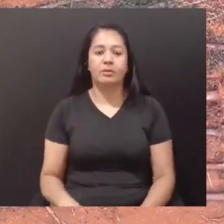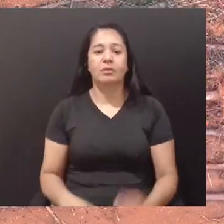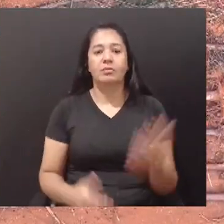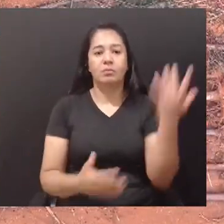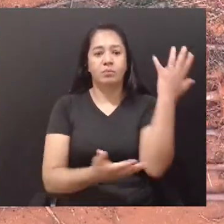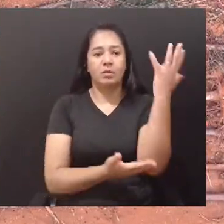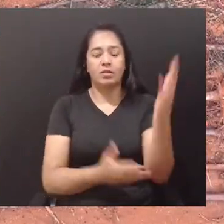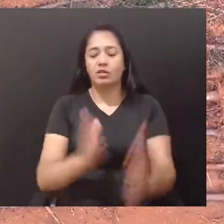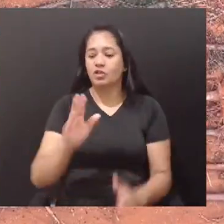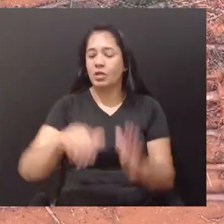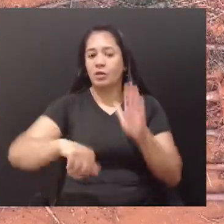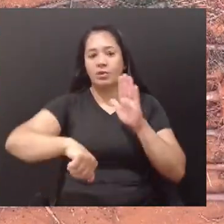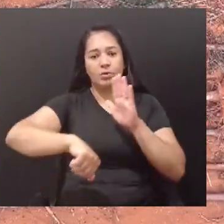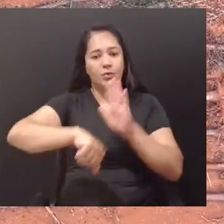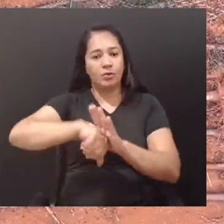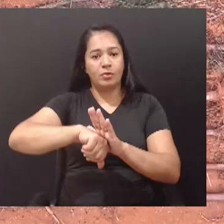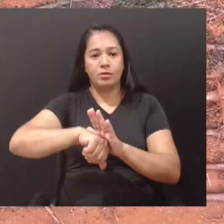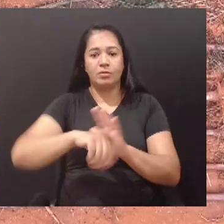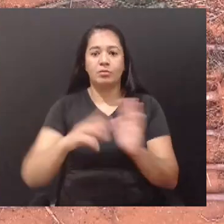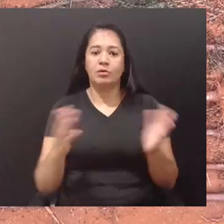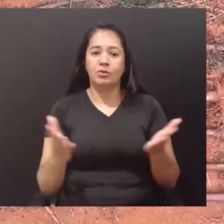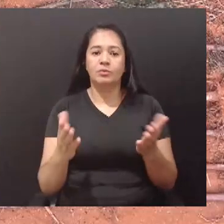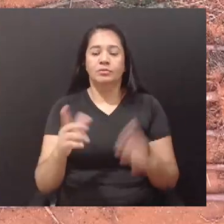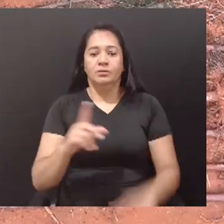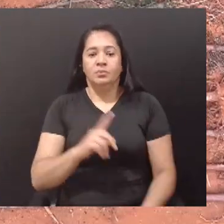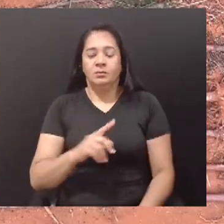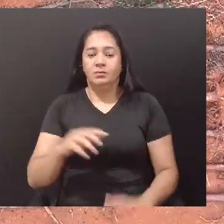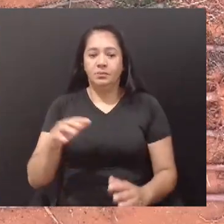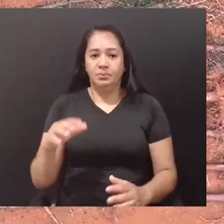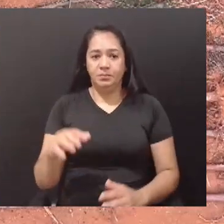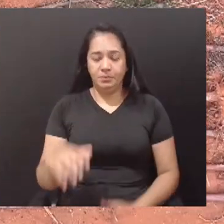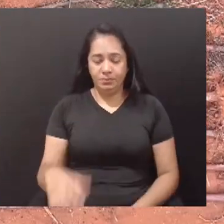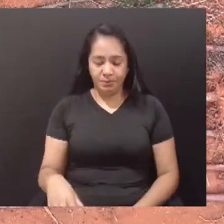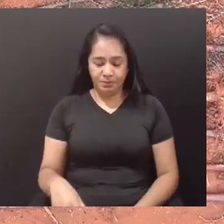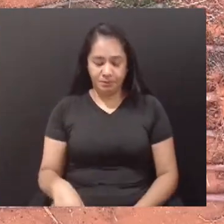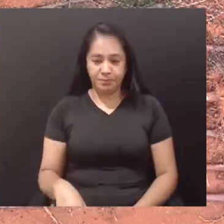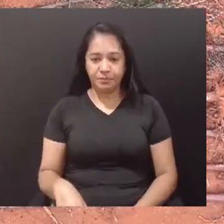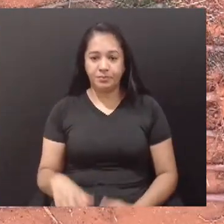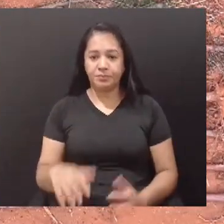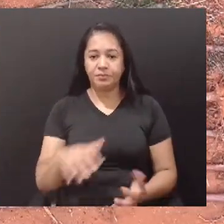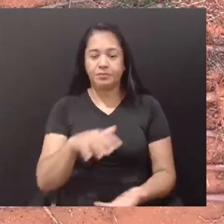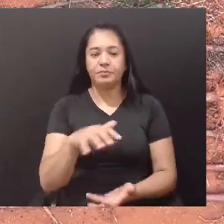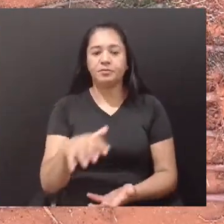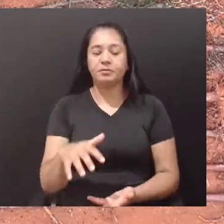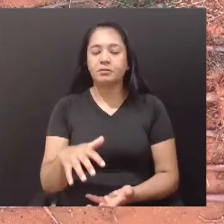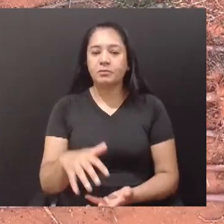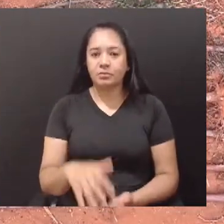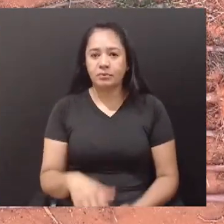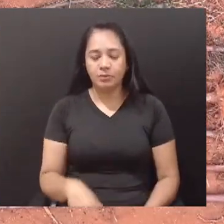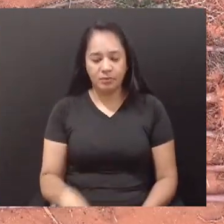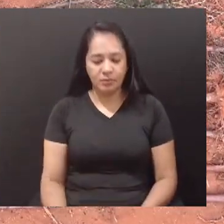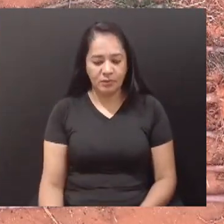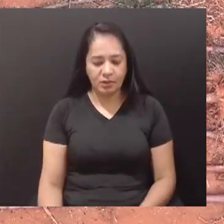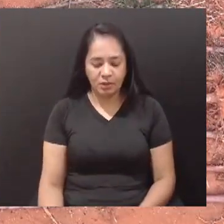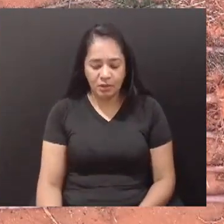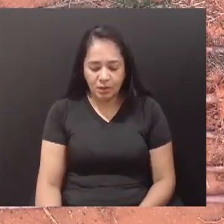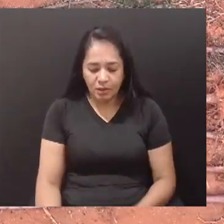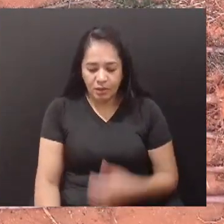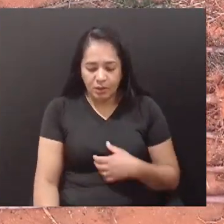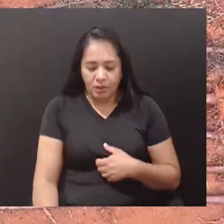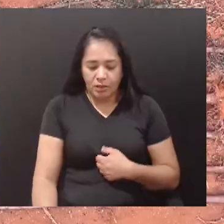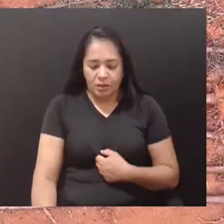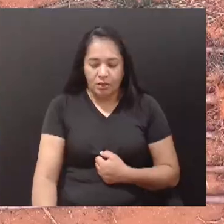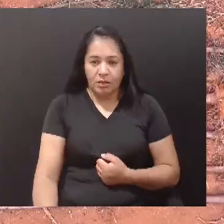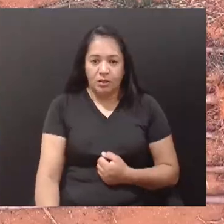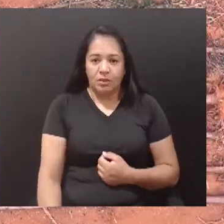ambiental. Hoje existem restrições em todo o mundo, e o Brasil, com seu Código Florestal, é o país que tem o maior